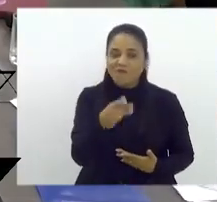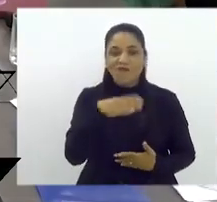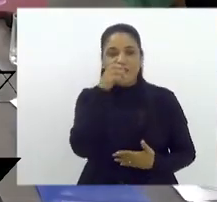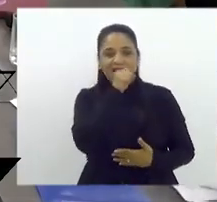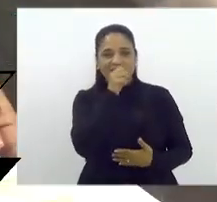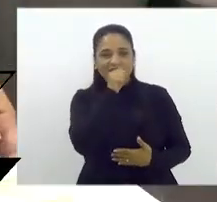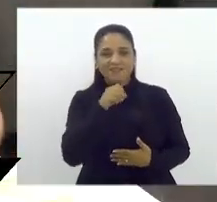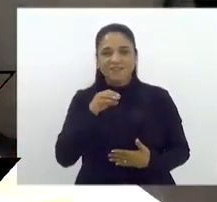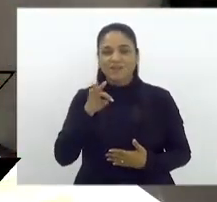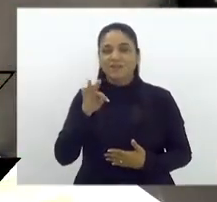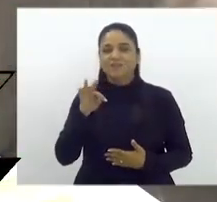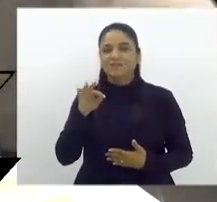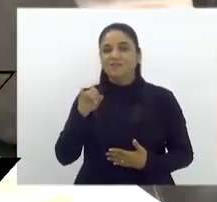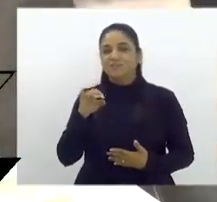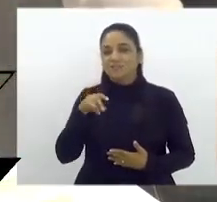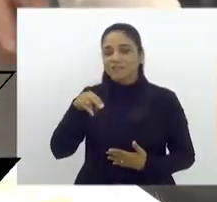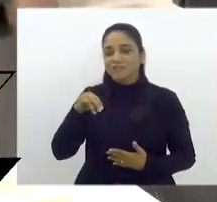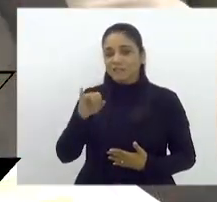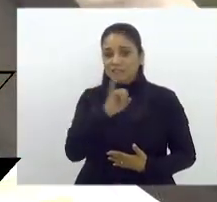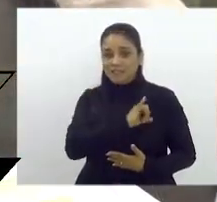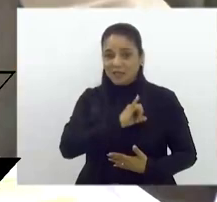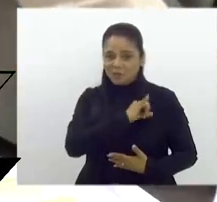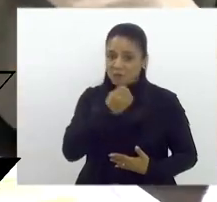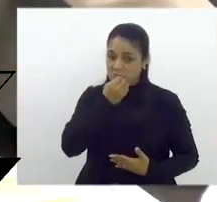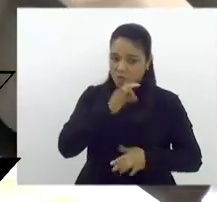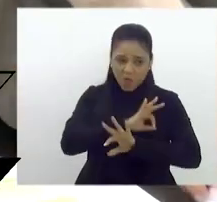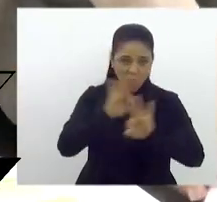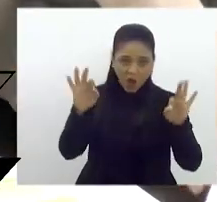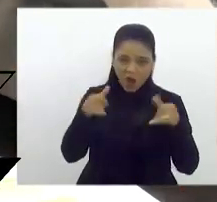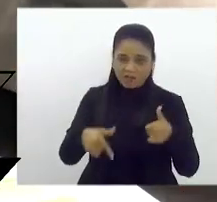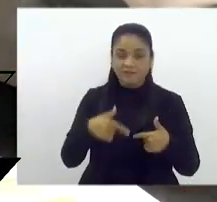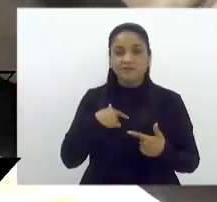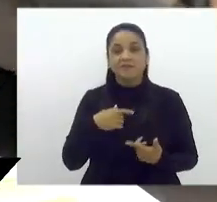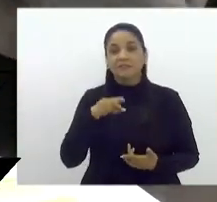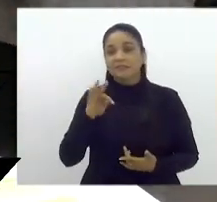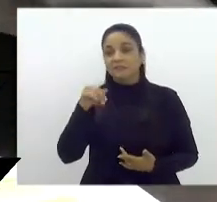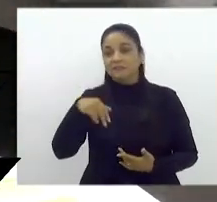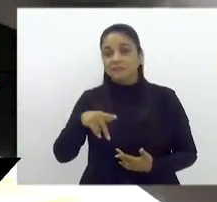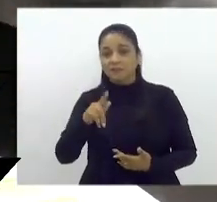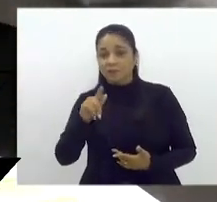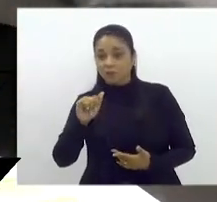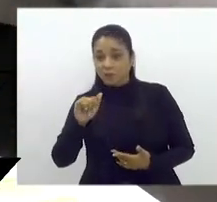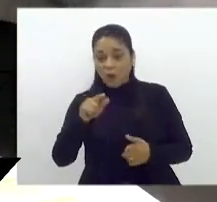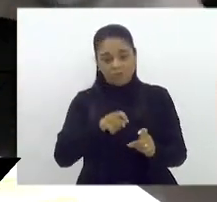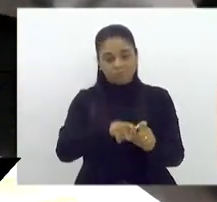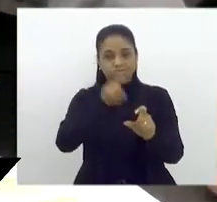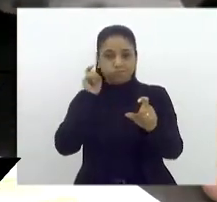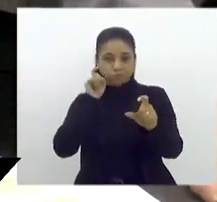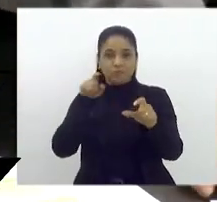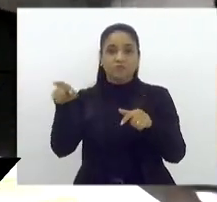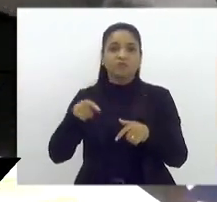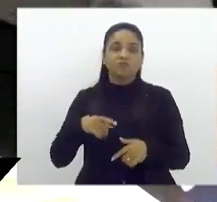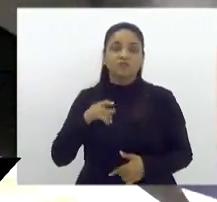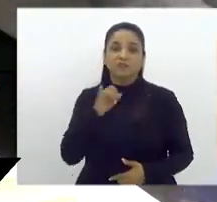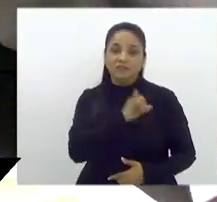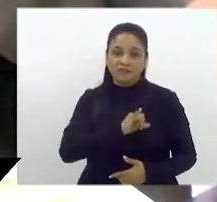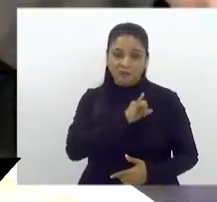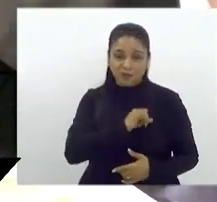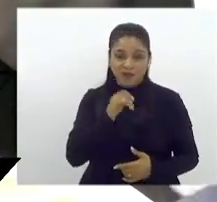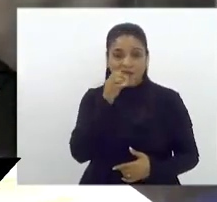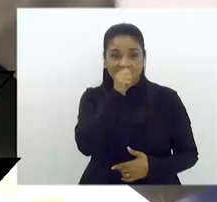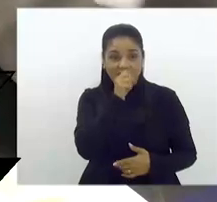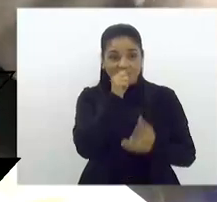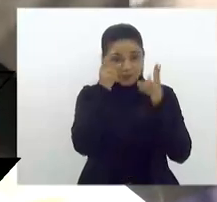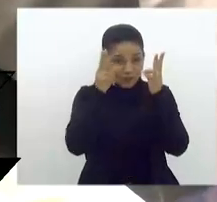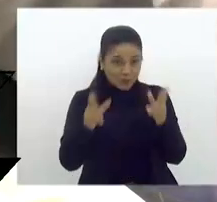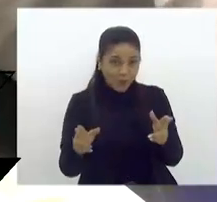Sem dúvida. Tanguá se emancipou de Itaboraí. A laranja que dá em Tanguá, dá em